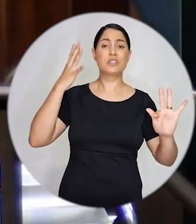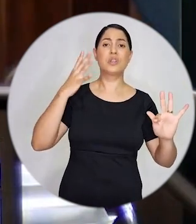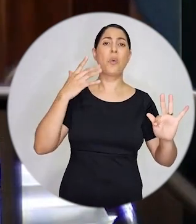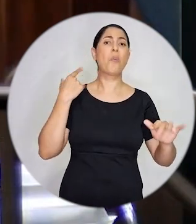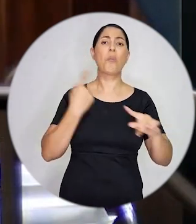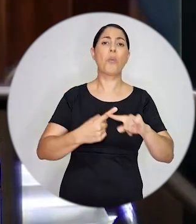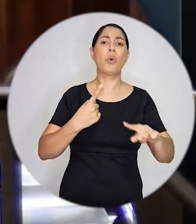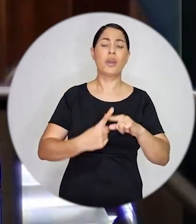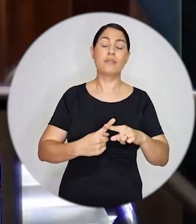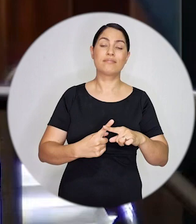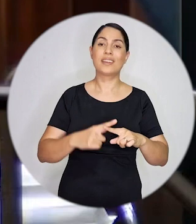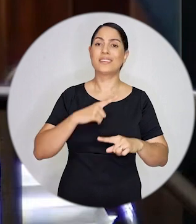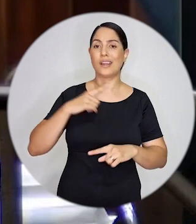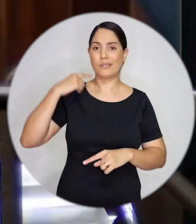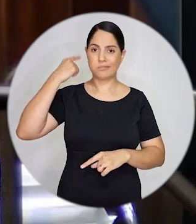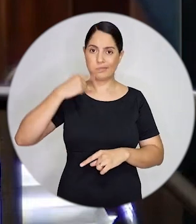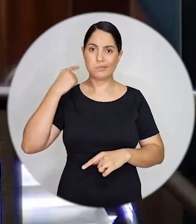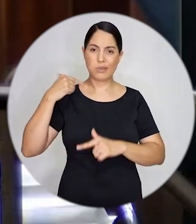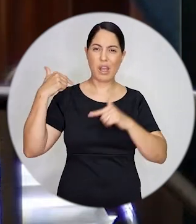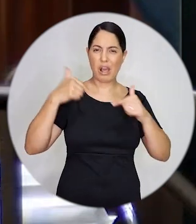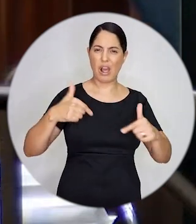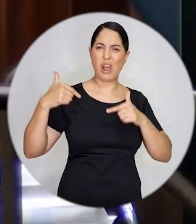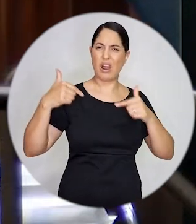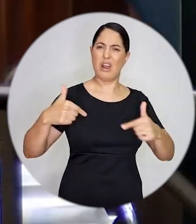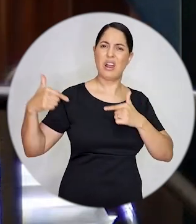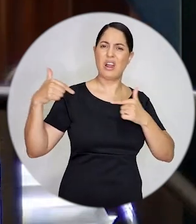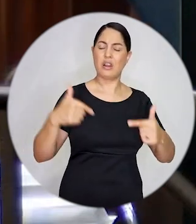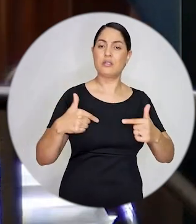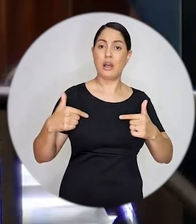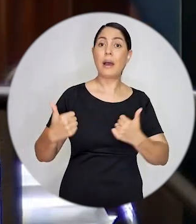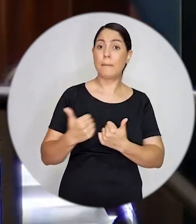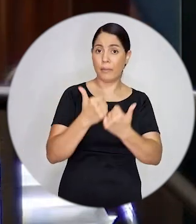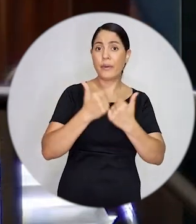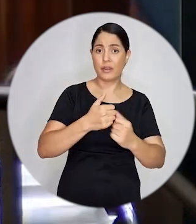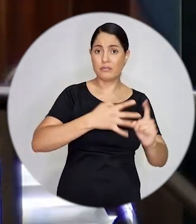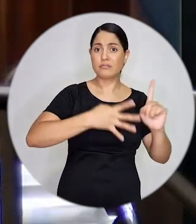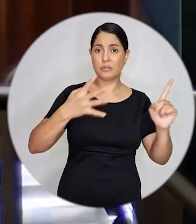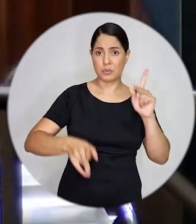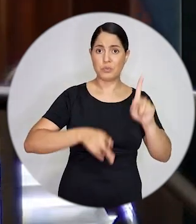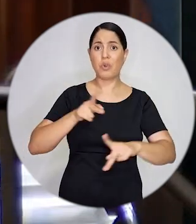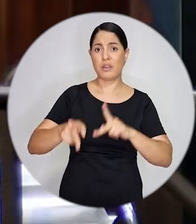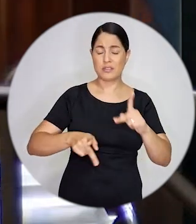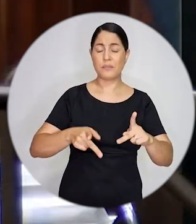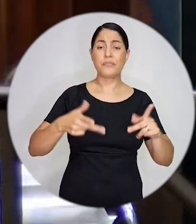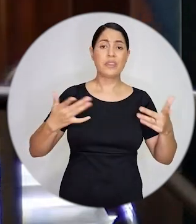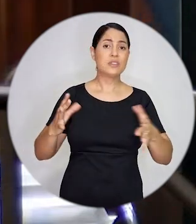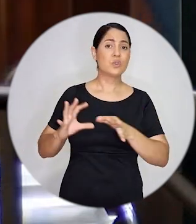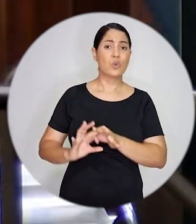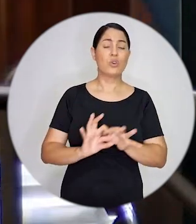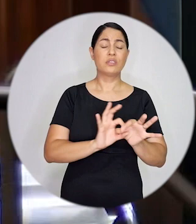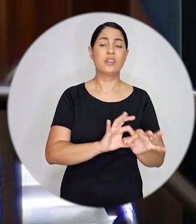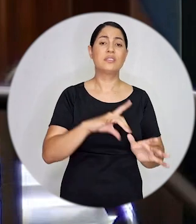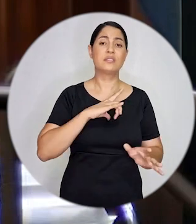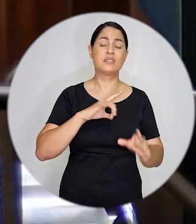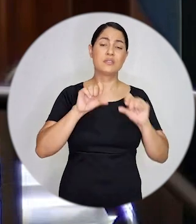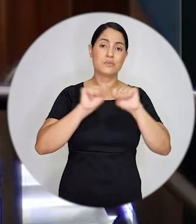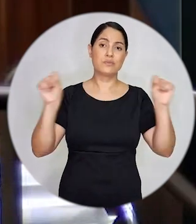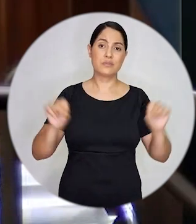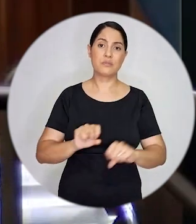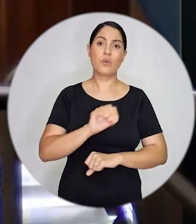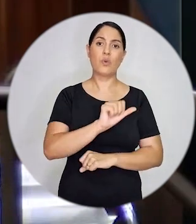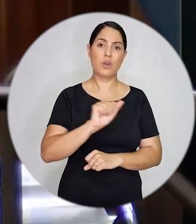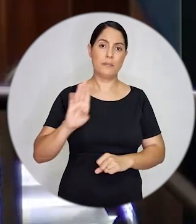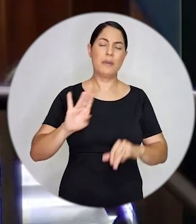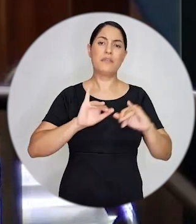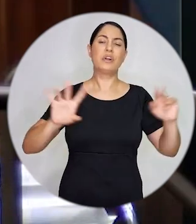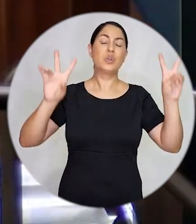essas decisões do STF, elas só foram possíveis porque advogados lutaram a favor da população LGBTI+. E dentro do